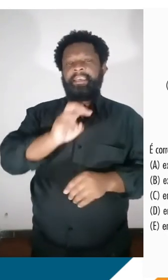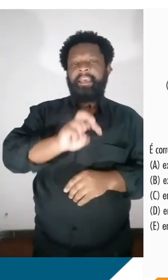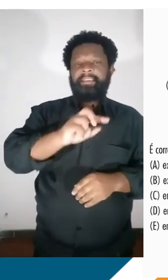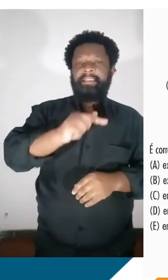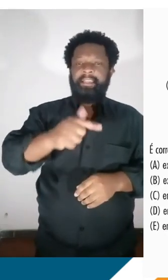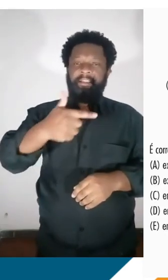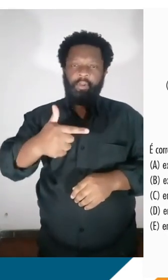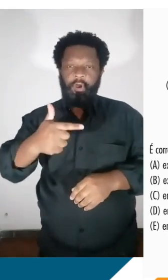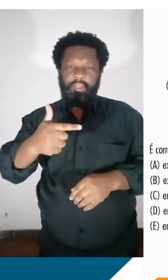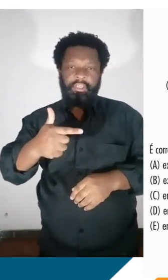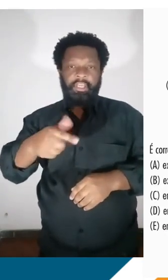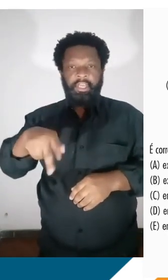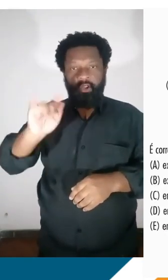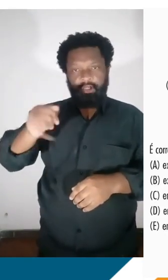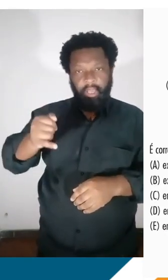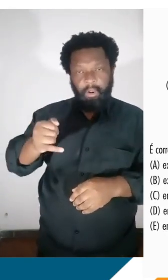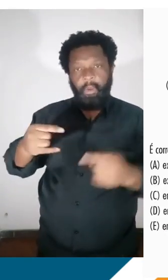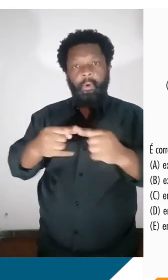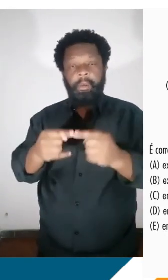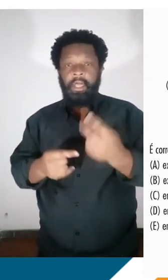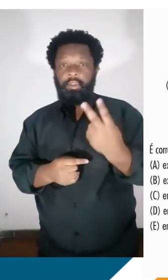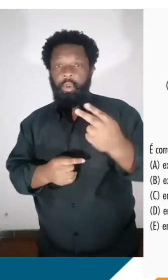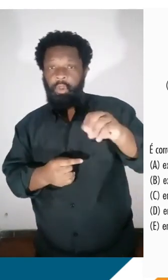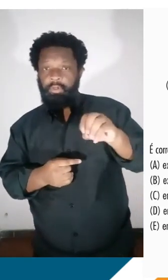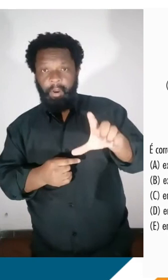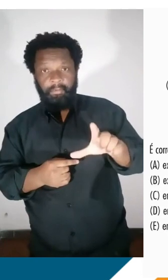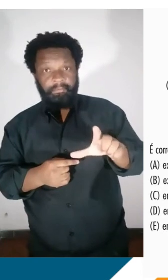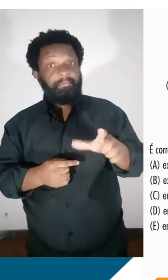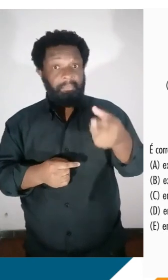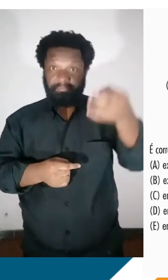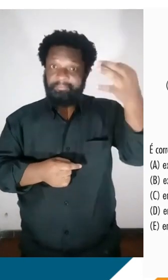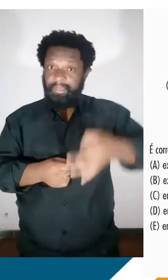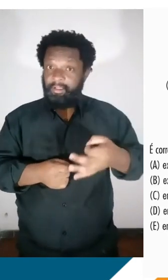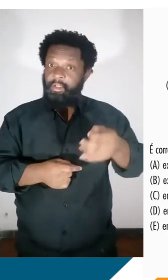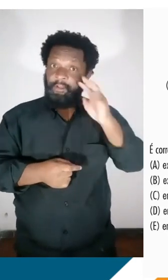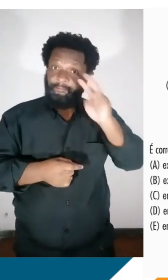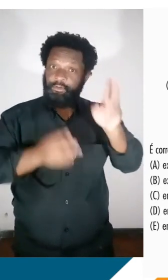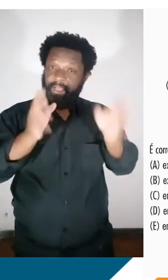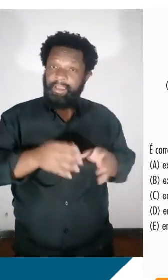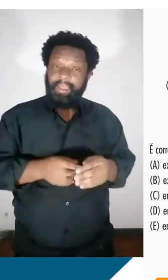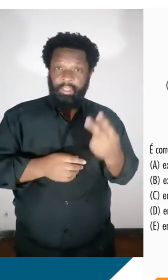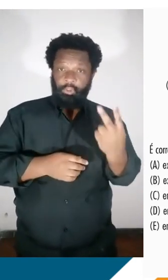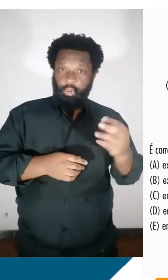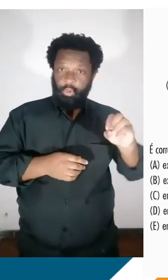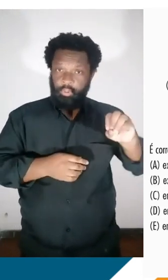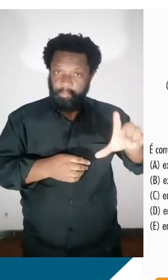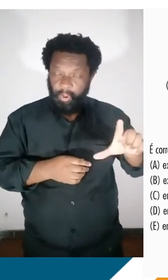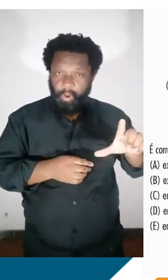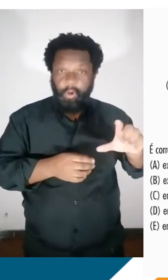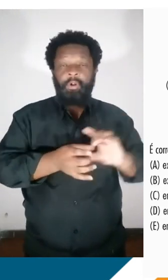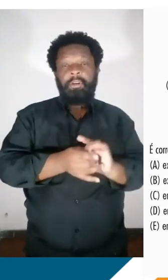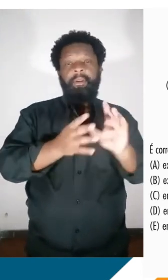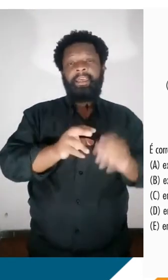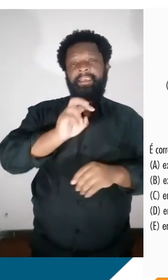2 mols de água produzido. Não foi isso que a gente viu? Que 2 mols de água liberam 572